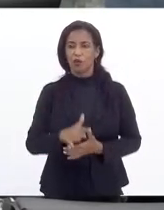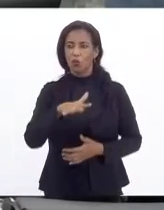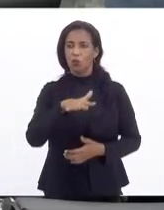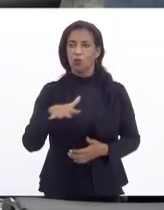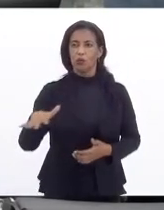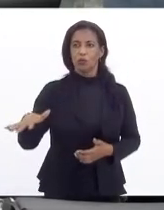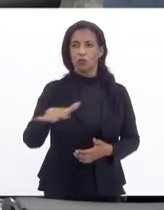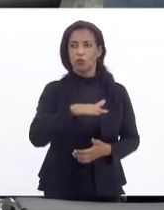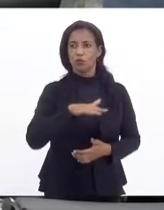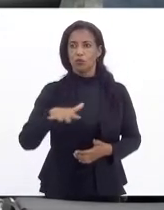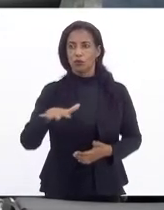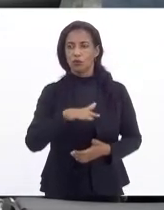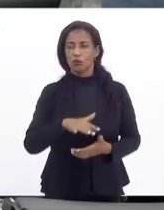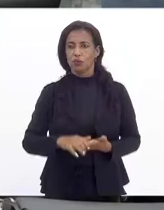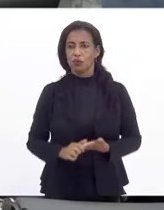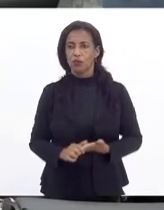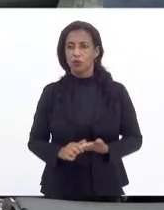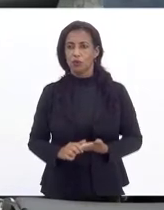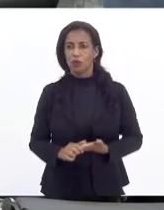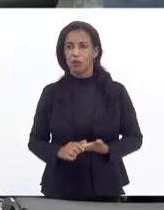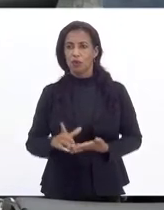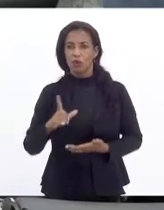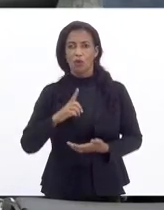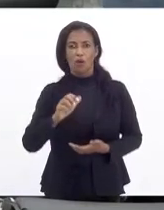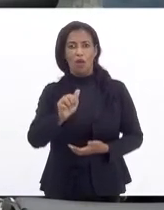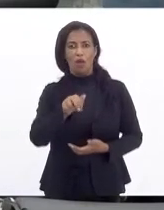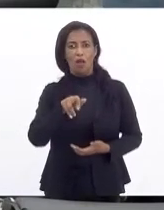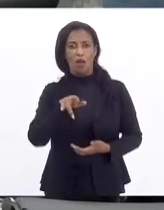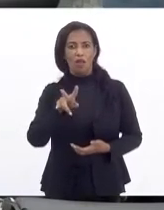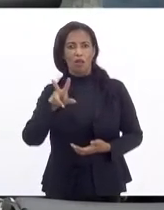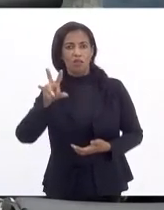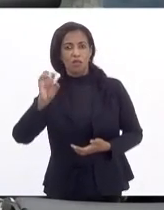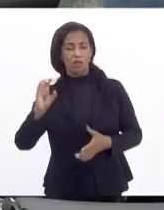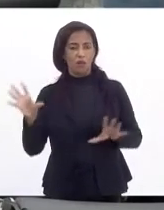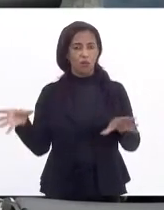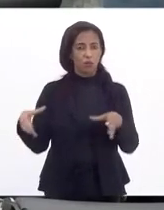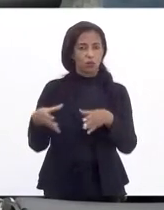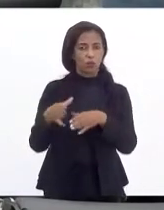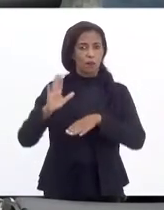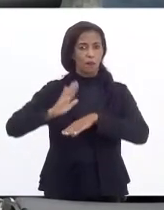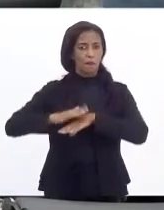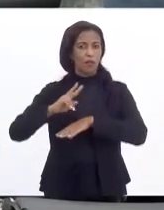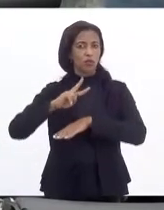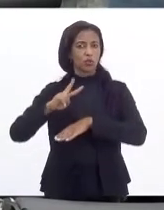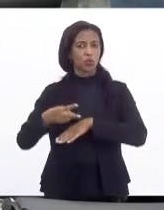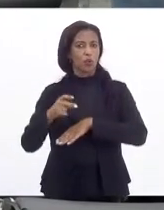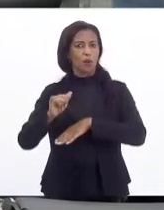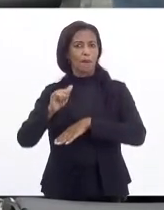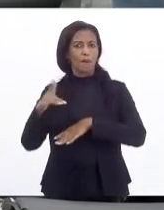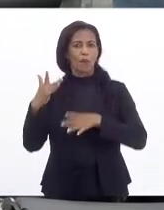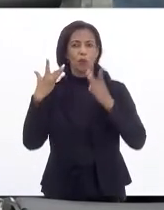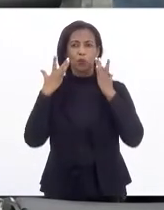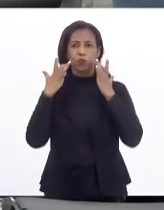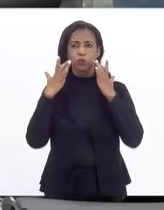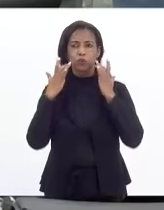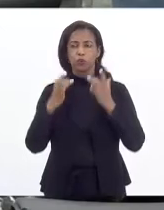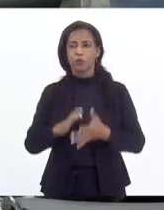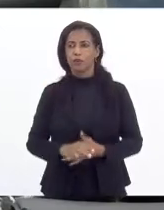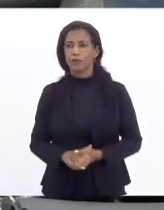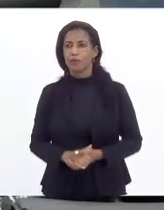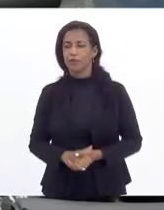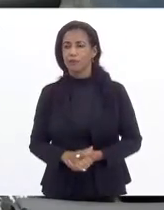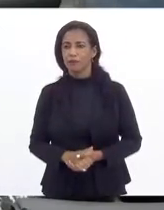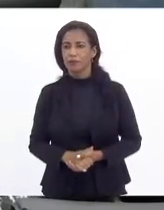espaço também, ele abriga o acervo de figurino do grupo com mais de 2 mil peças